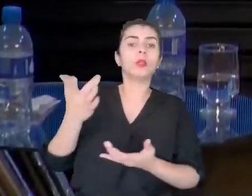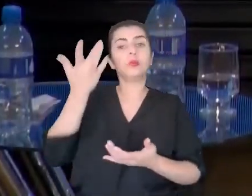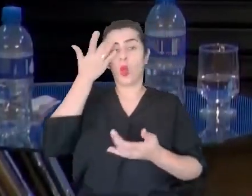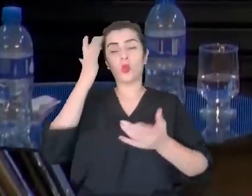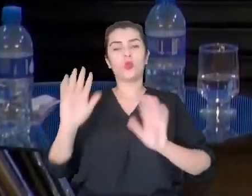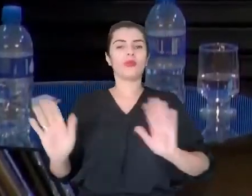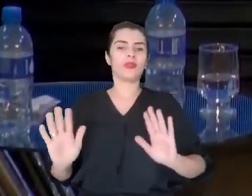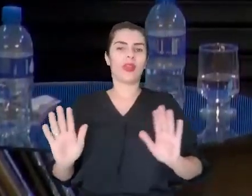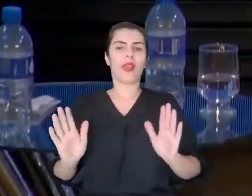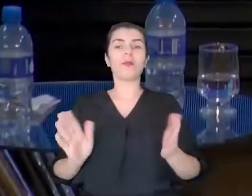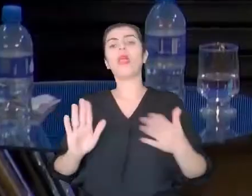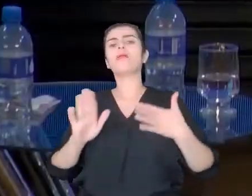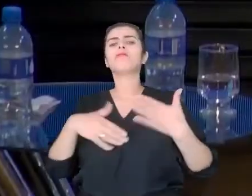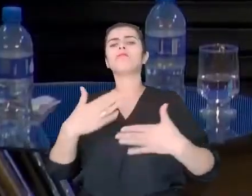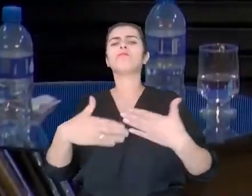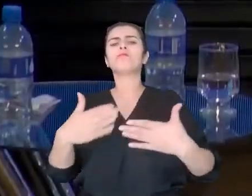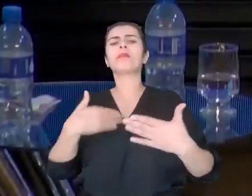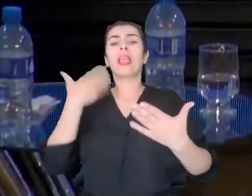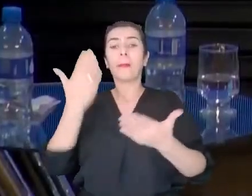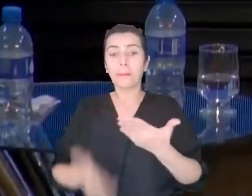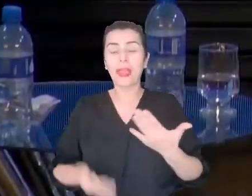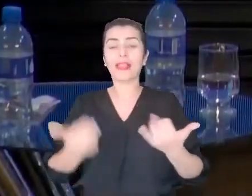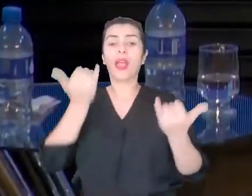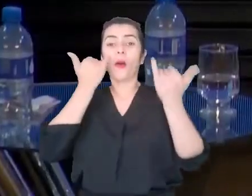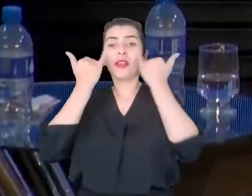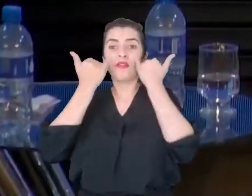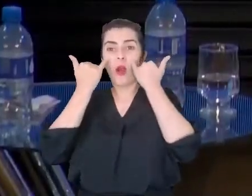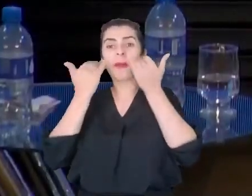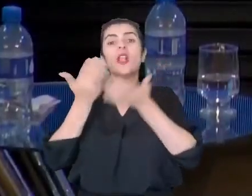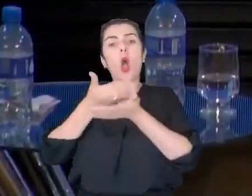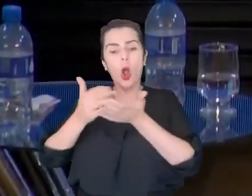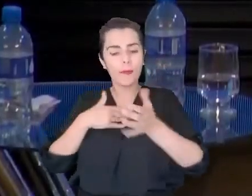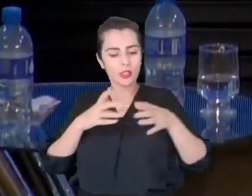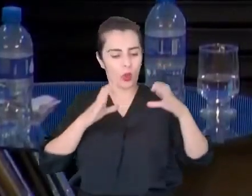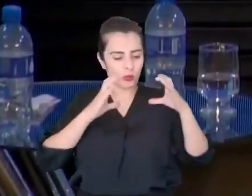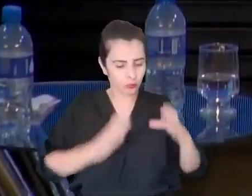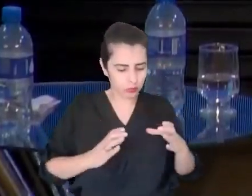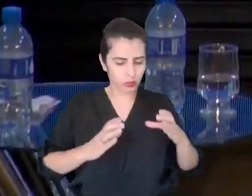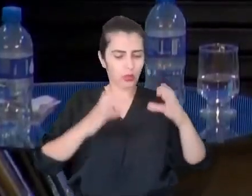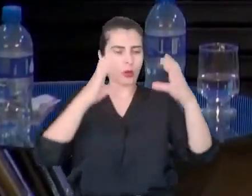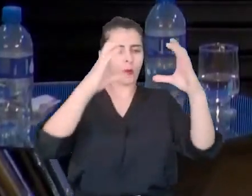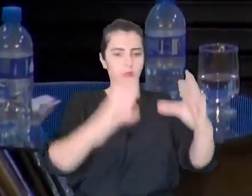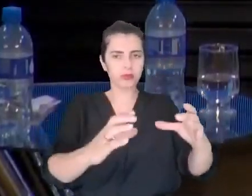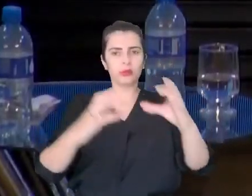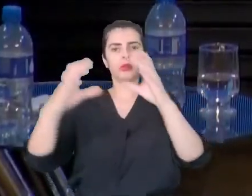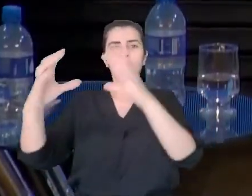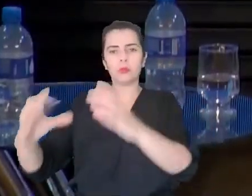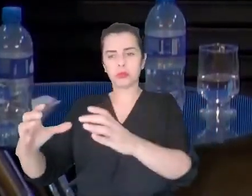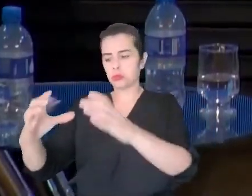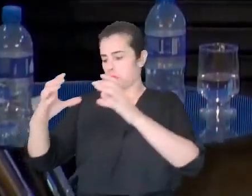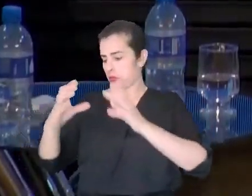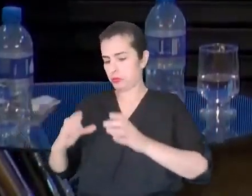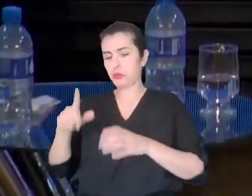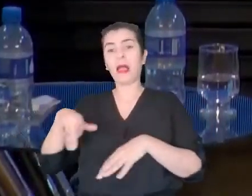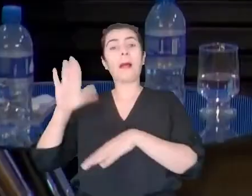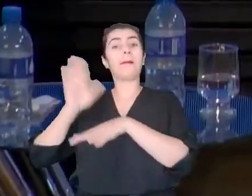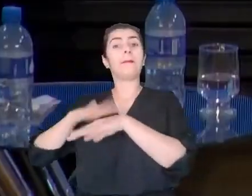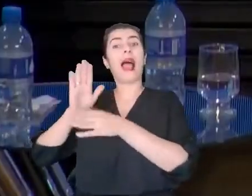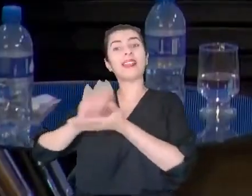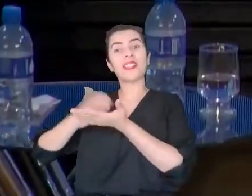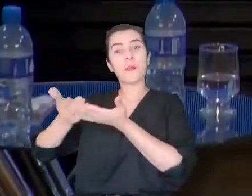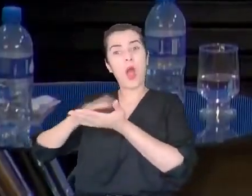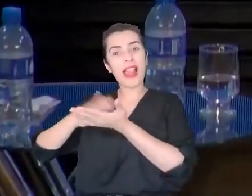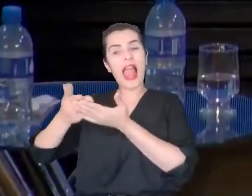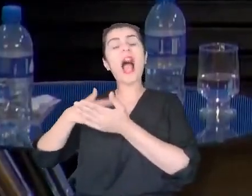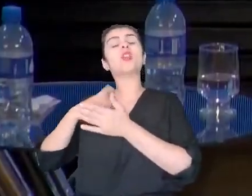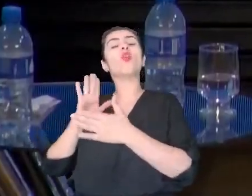perdendo informação, a gente começou a fazer setorizações. Então, materiais com maiores umidades, às vezes, eles vão para o fundo do